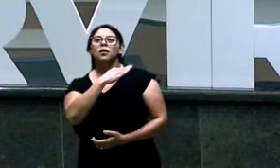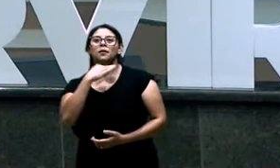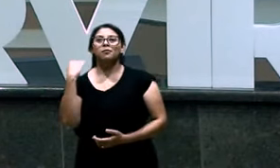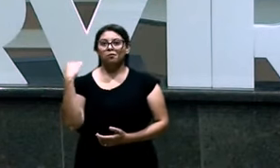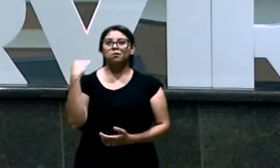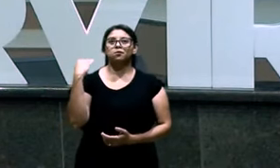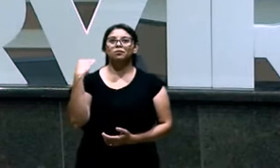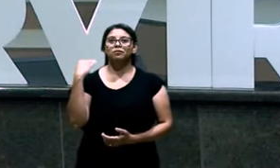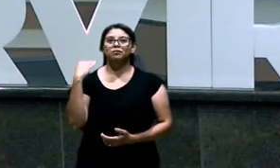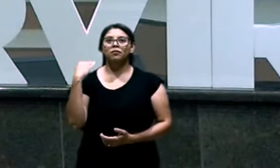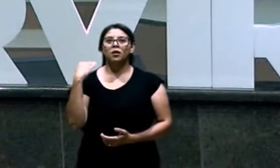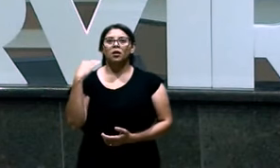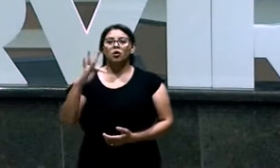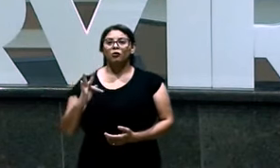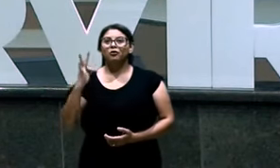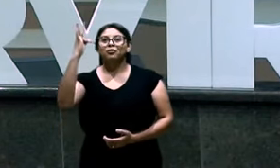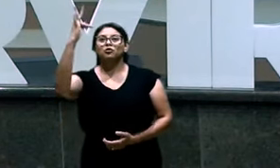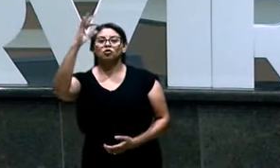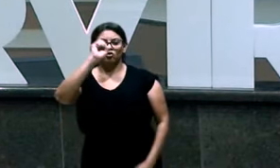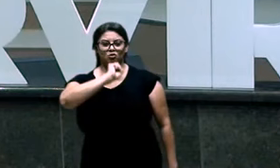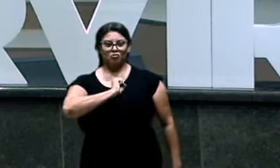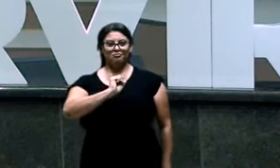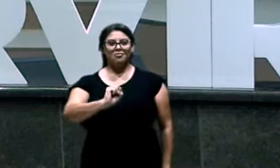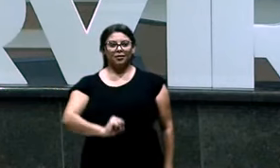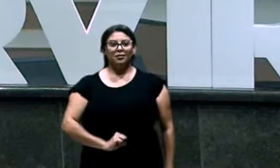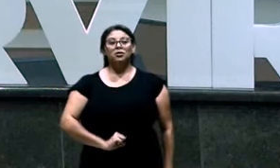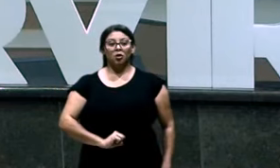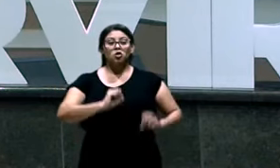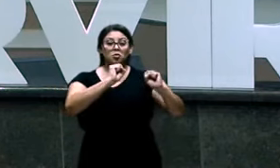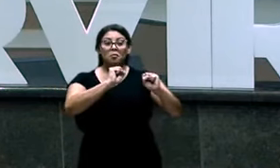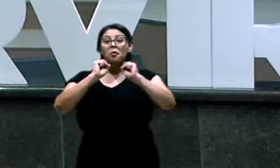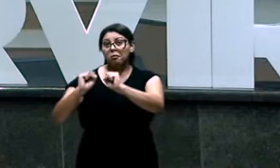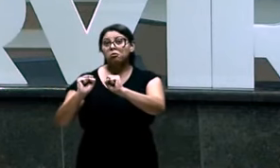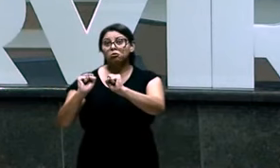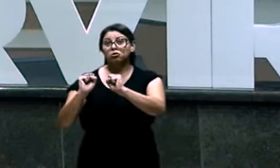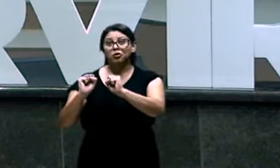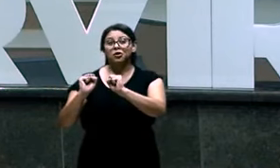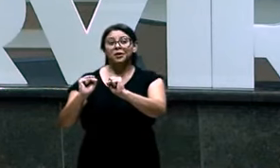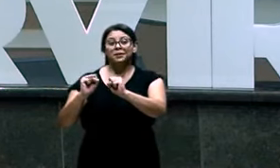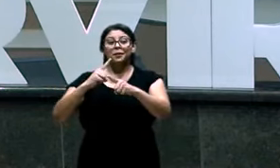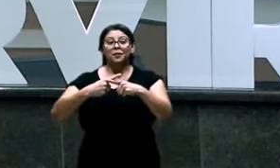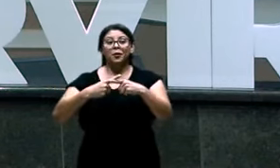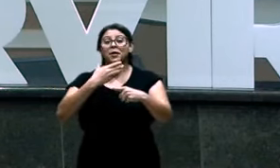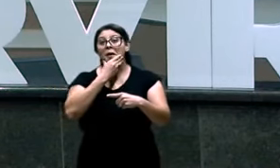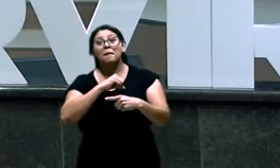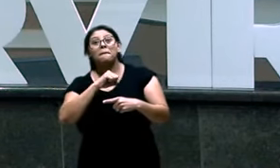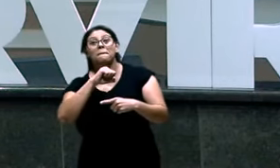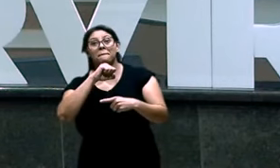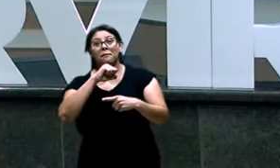aqui para dizer que nem sempre o curso da sua vida está no método